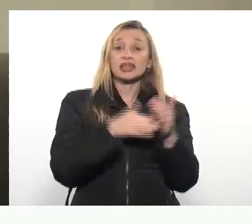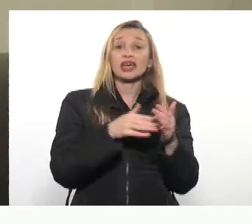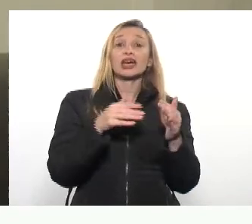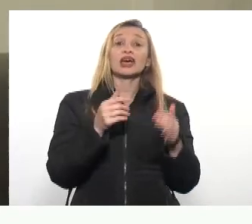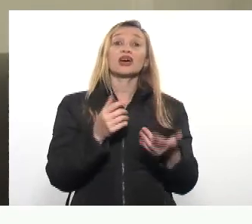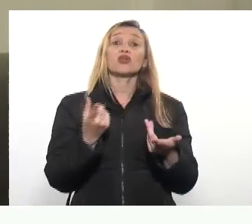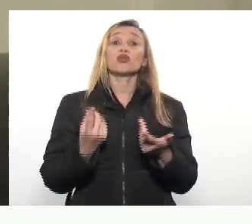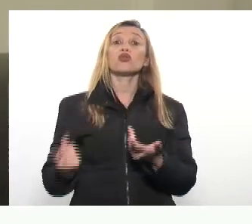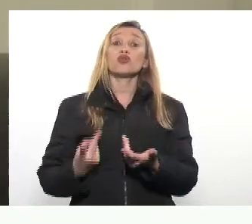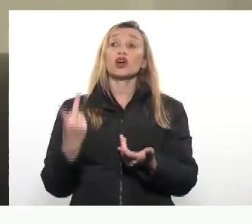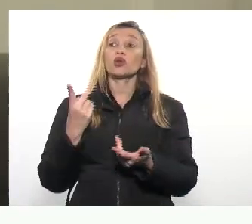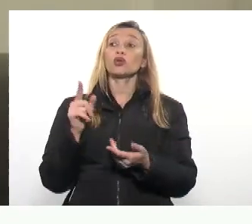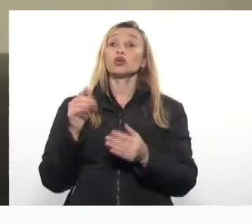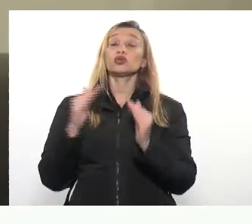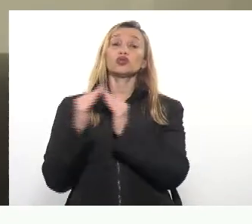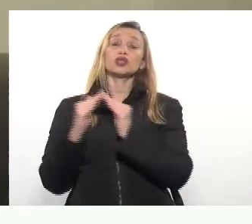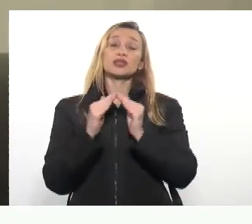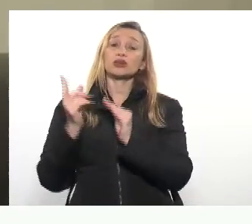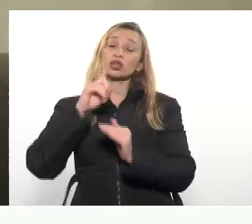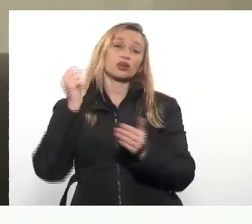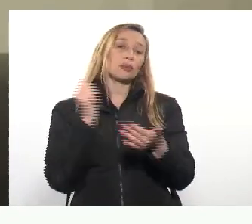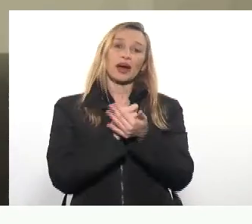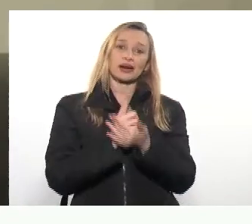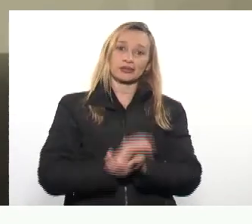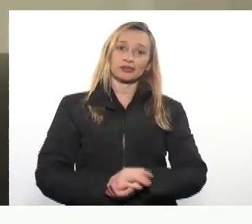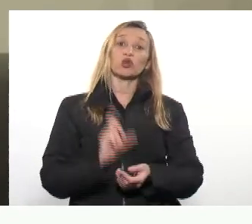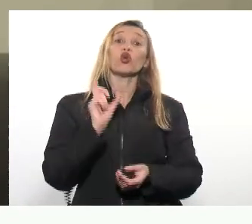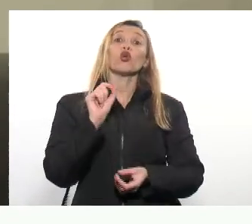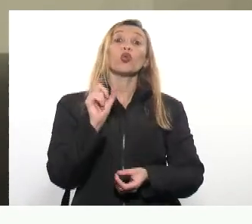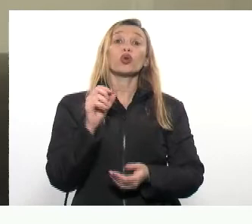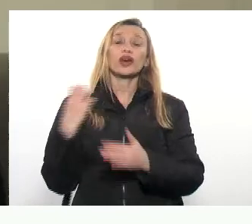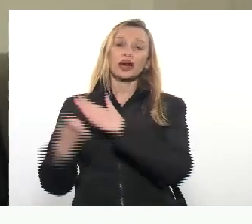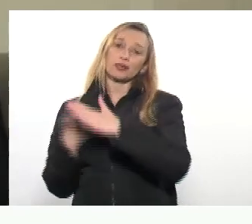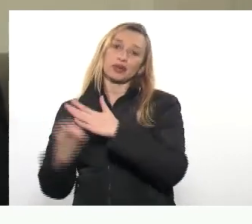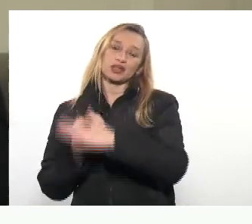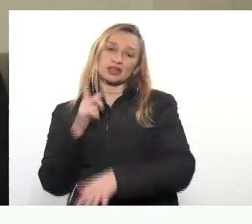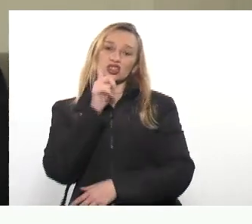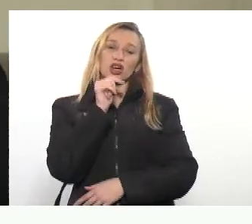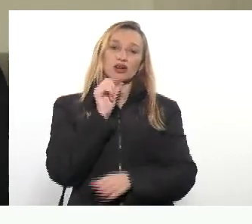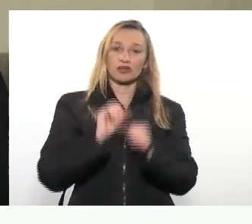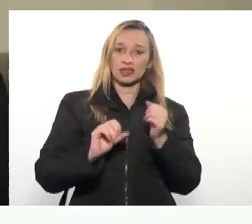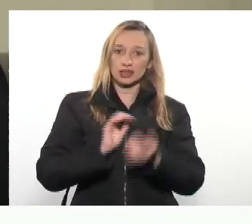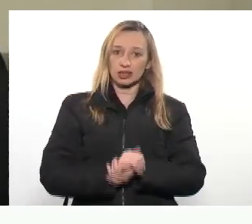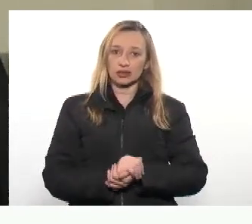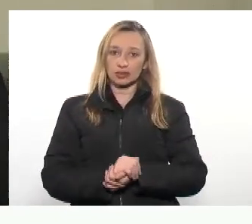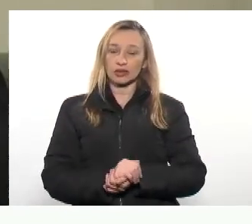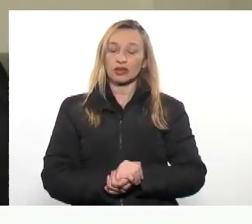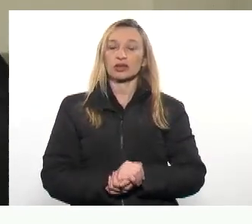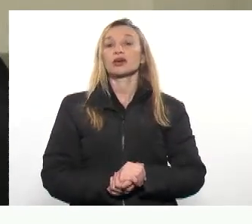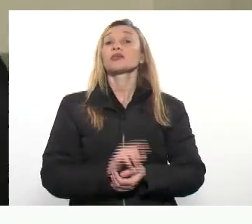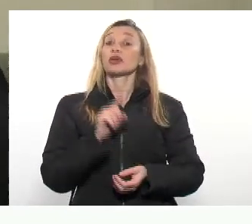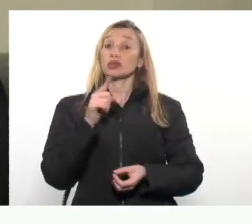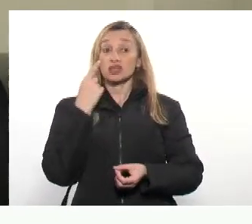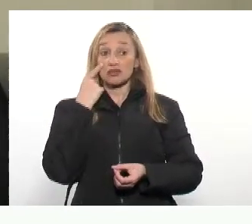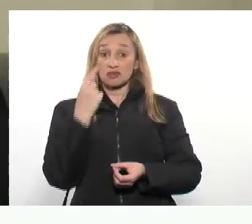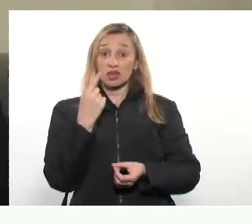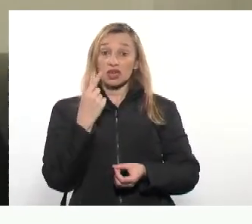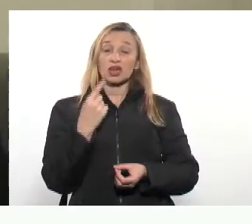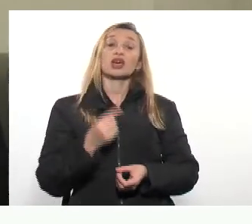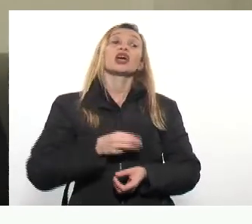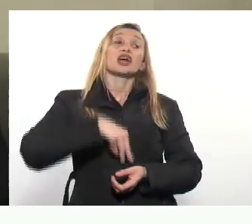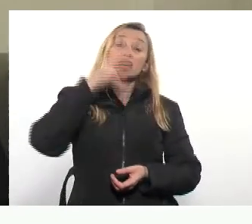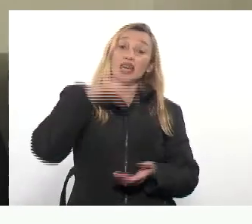para poder resolver, que é um grande problema, para você tornar quem está pagando a conta legal